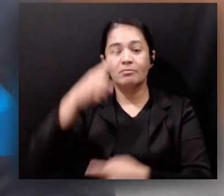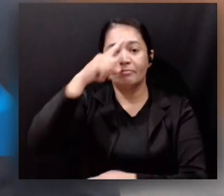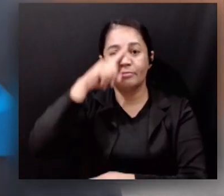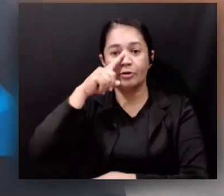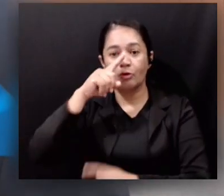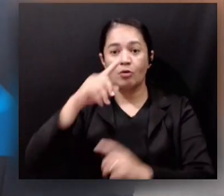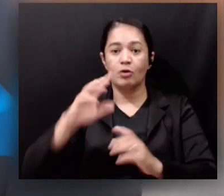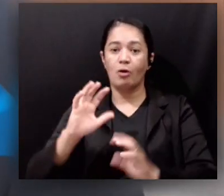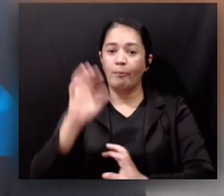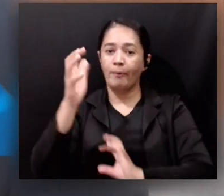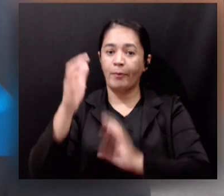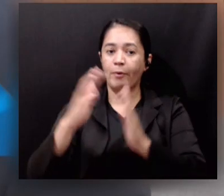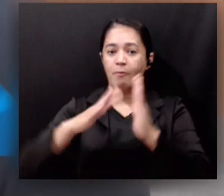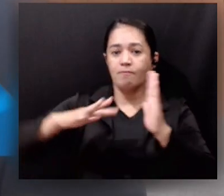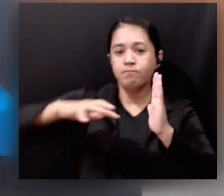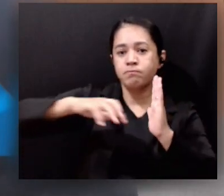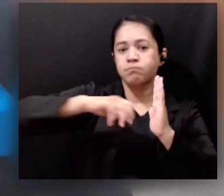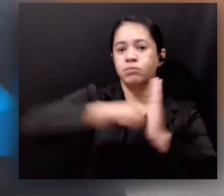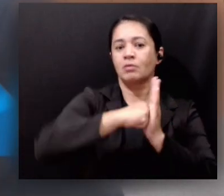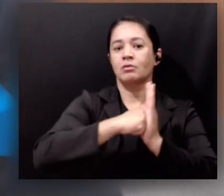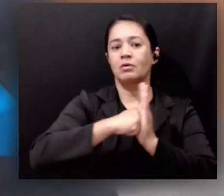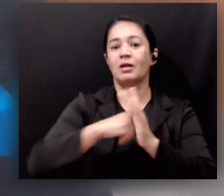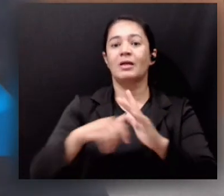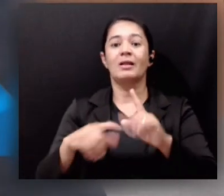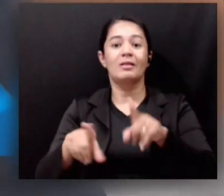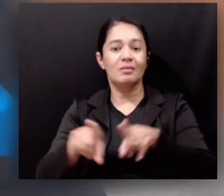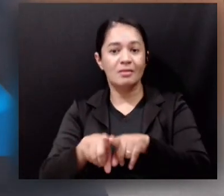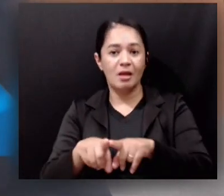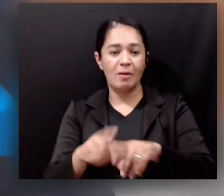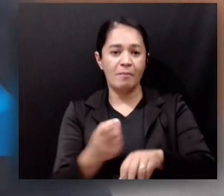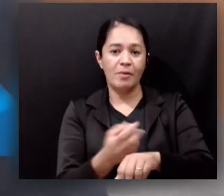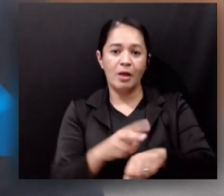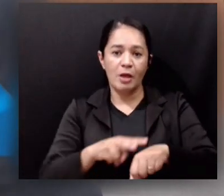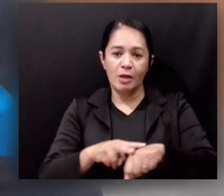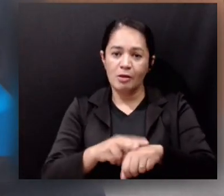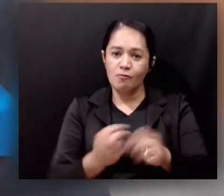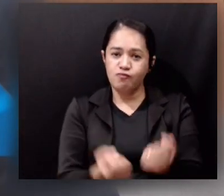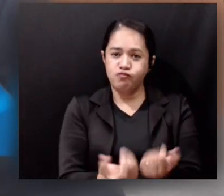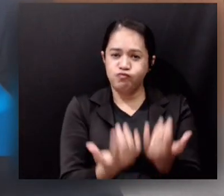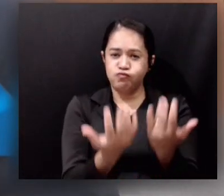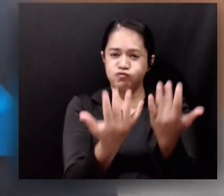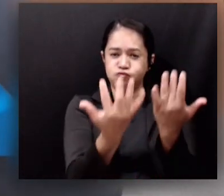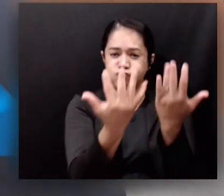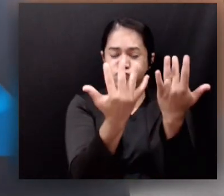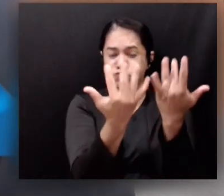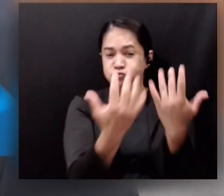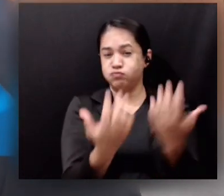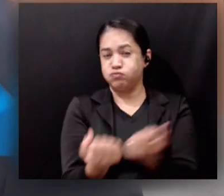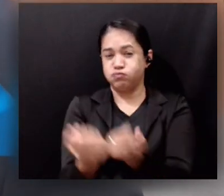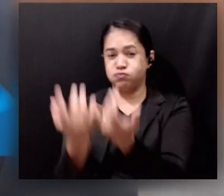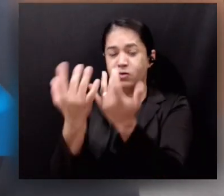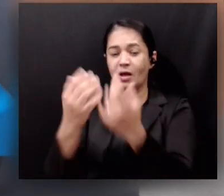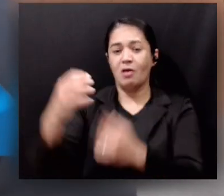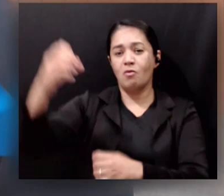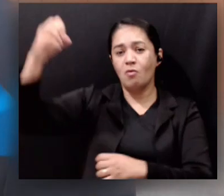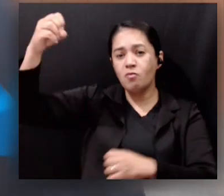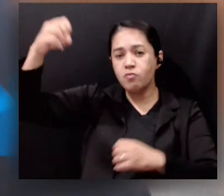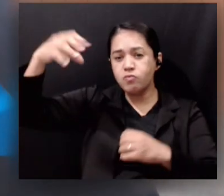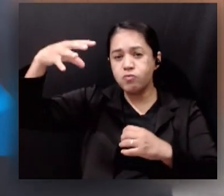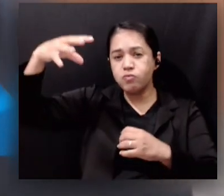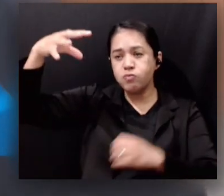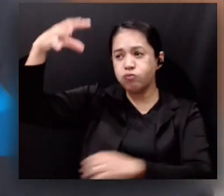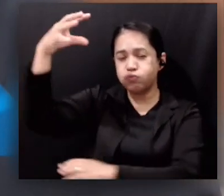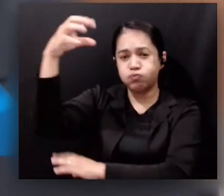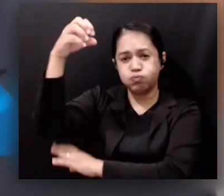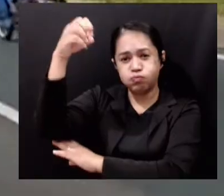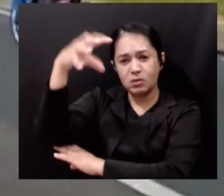todo o desleixo que está tendo com os mato alto, falta de sinalização, iluminação precária. Então, estamos fazendo para eles